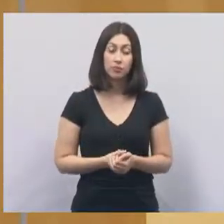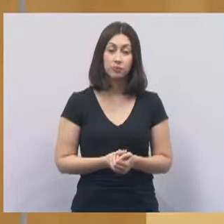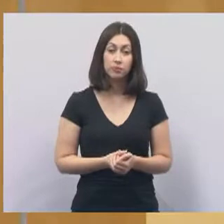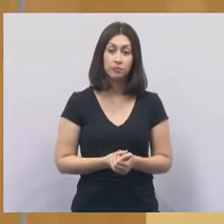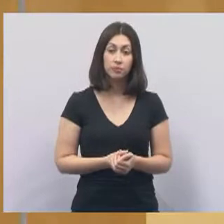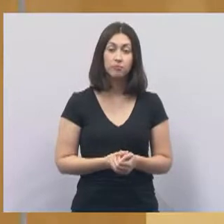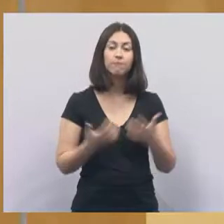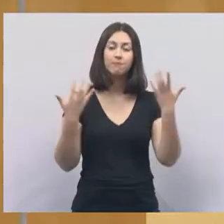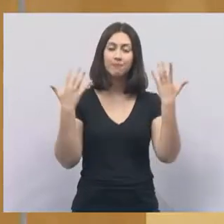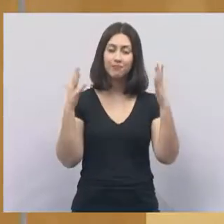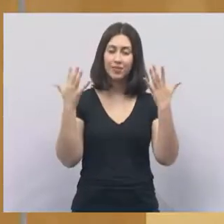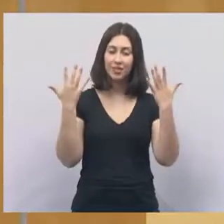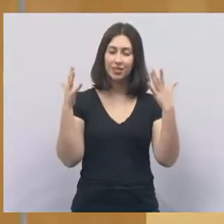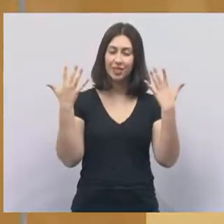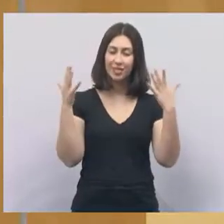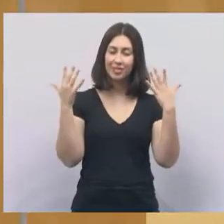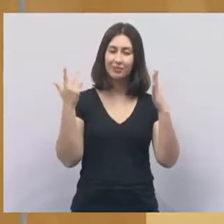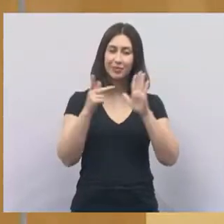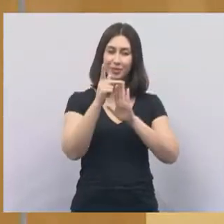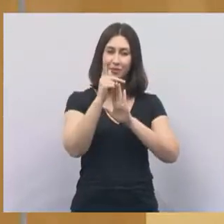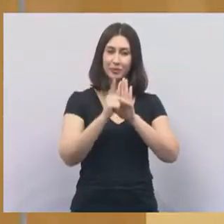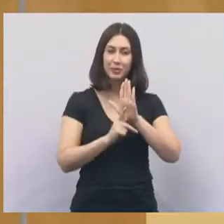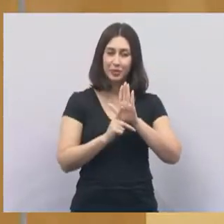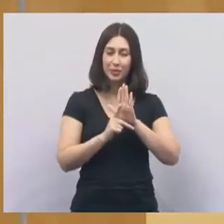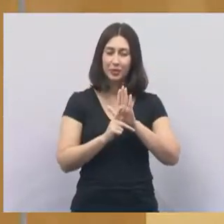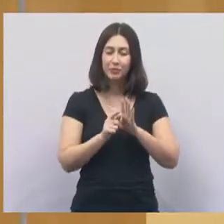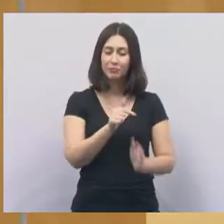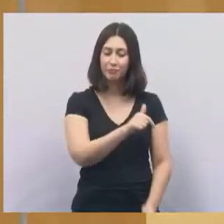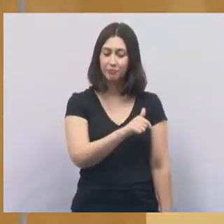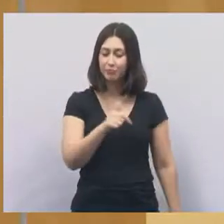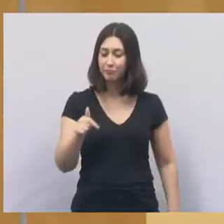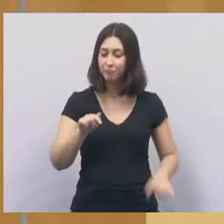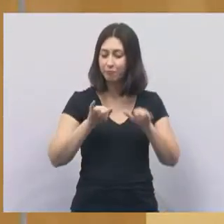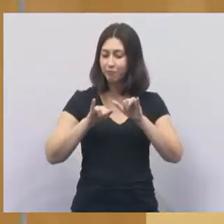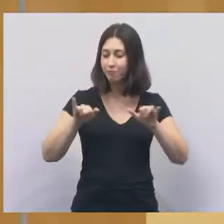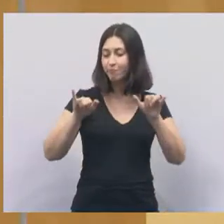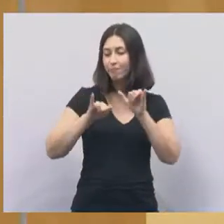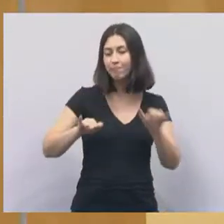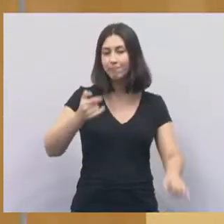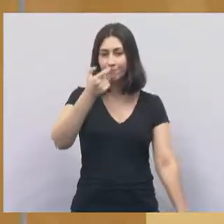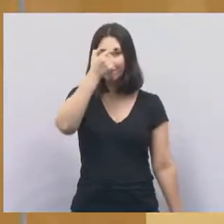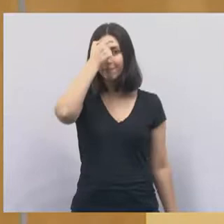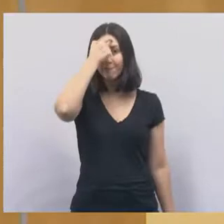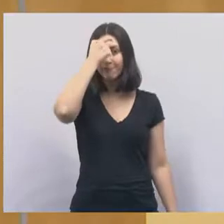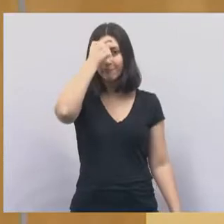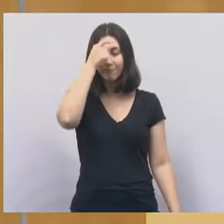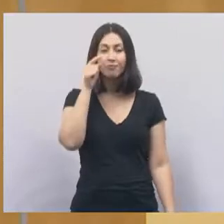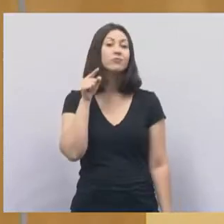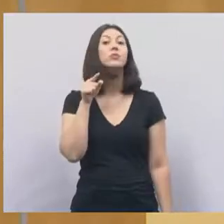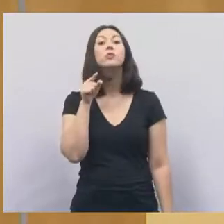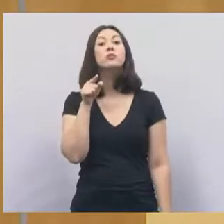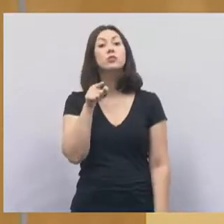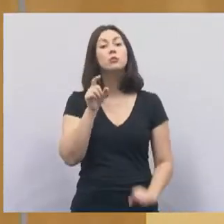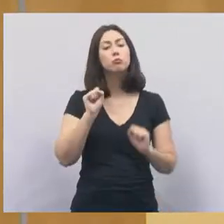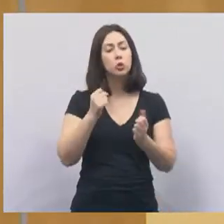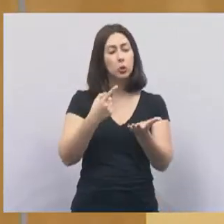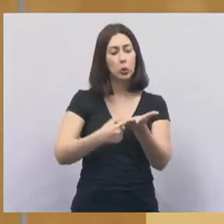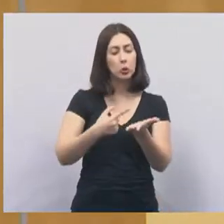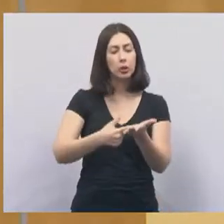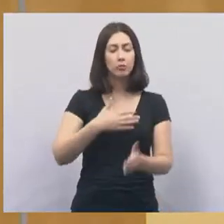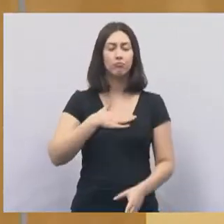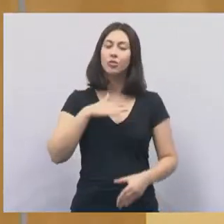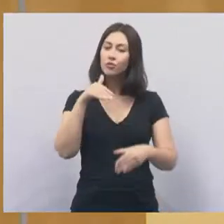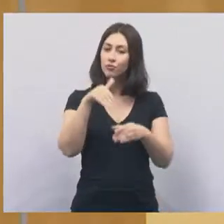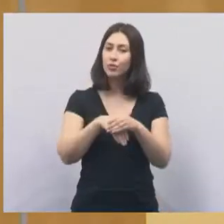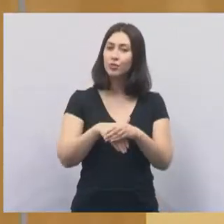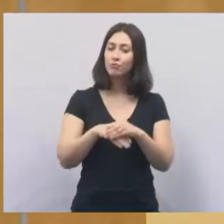Parabéns pelo seu projeto dessa semana de conscientização e você pode contar com meu voto